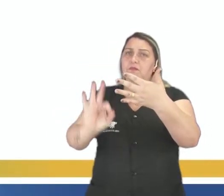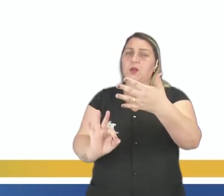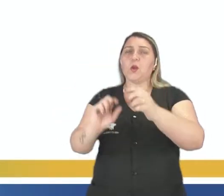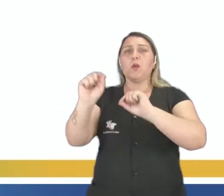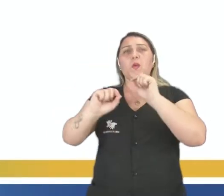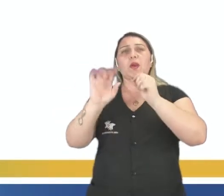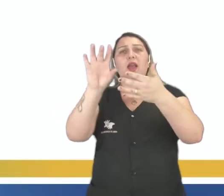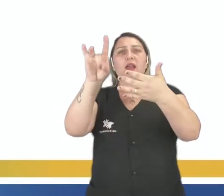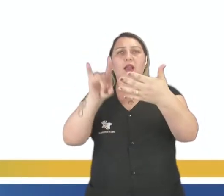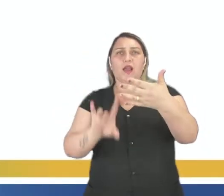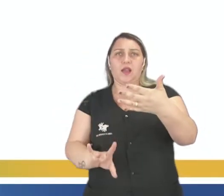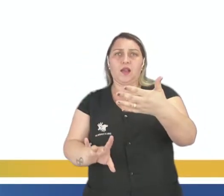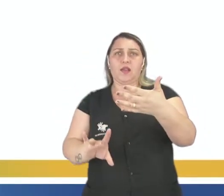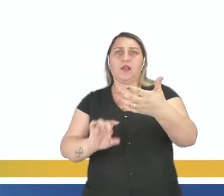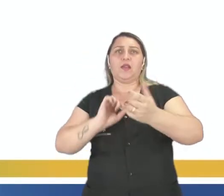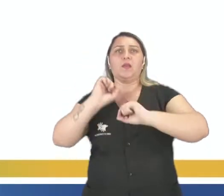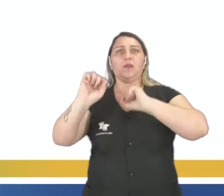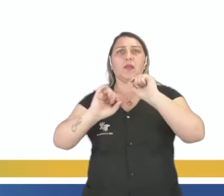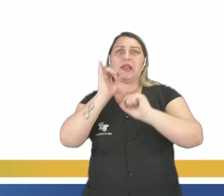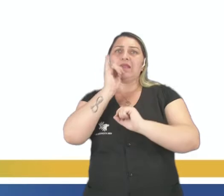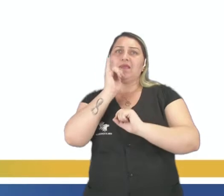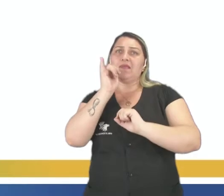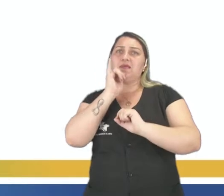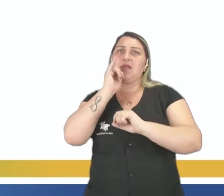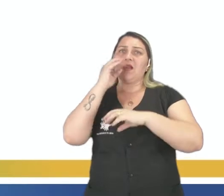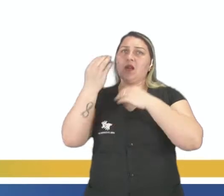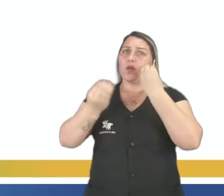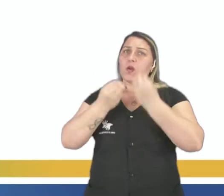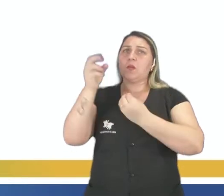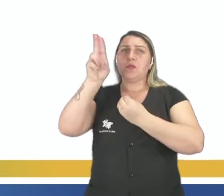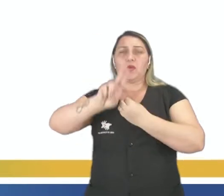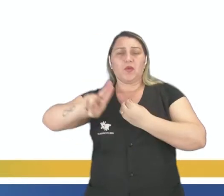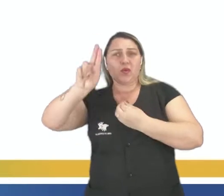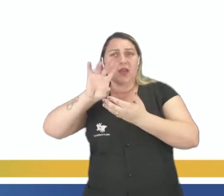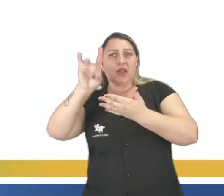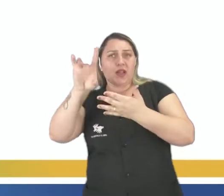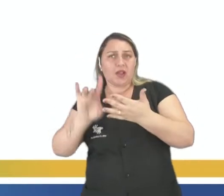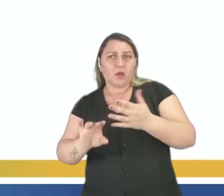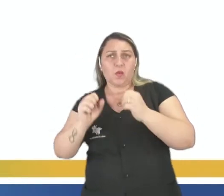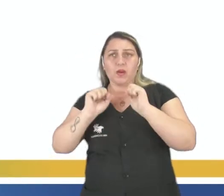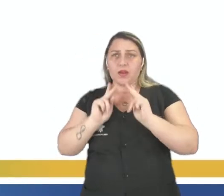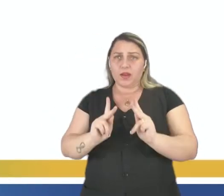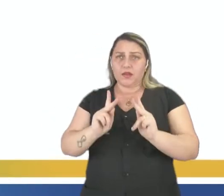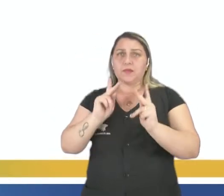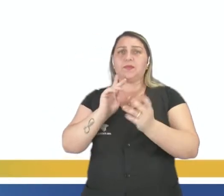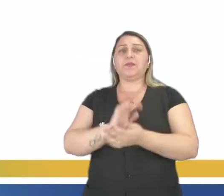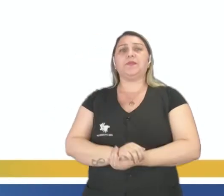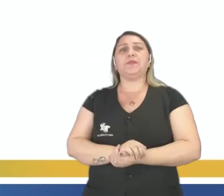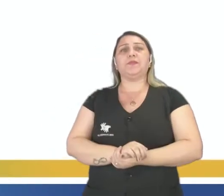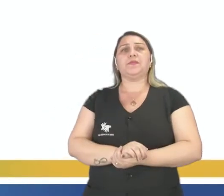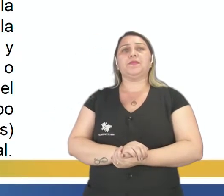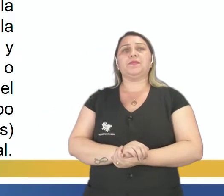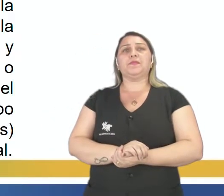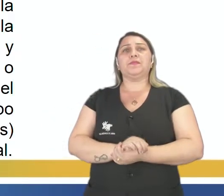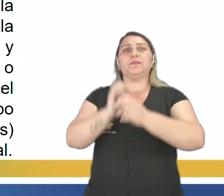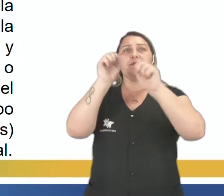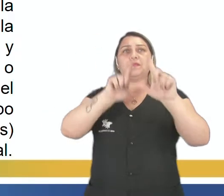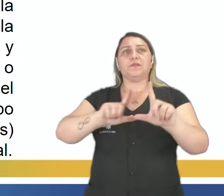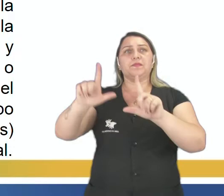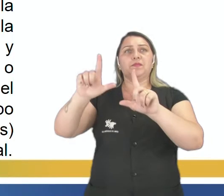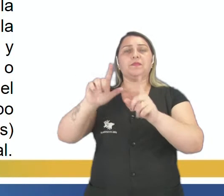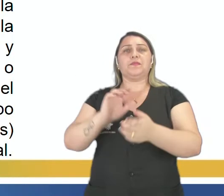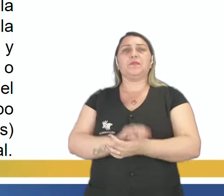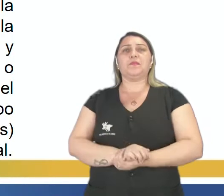que é cada um e os exemplos e como se utiliza cada um deles, ok? Vamos para o próximo slide.